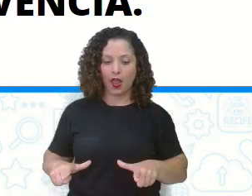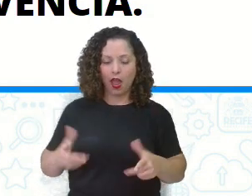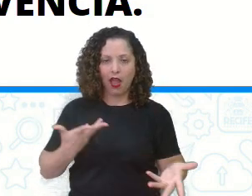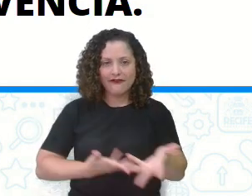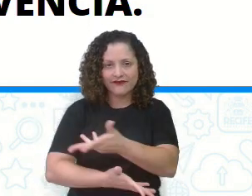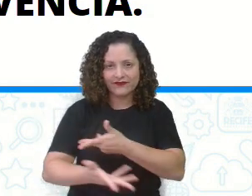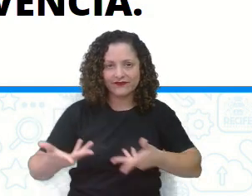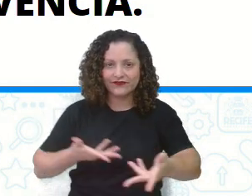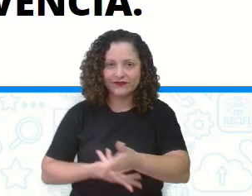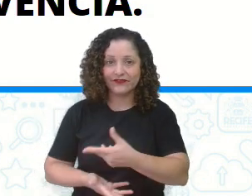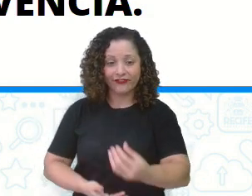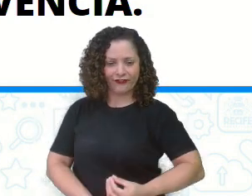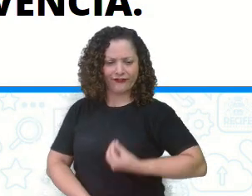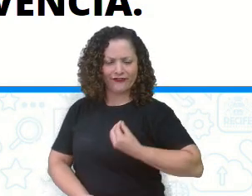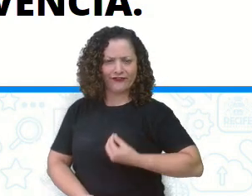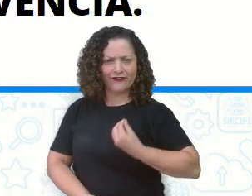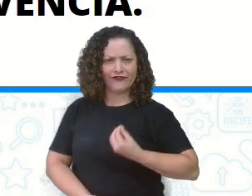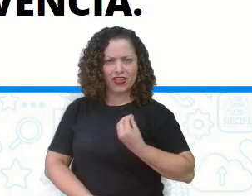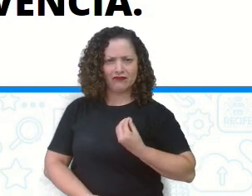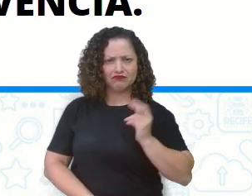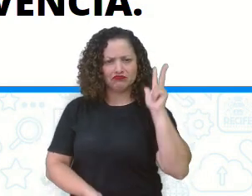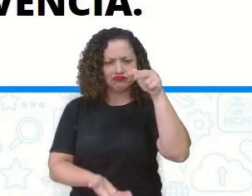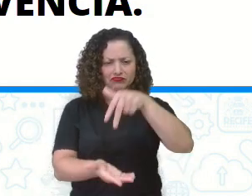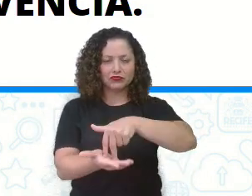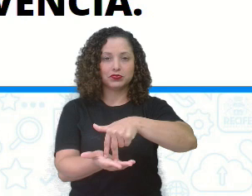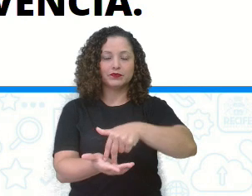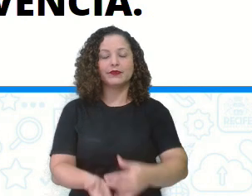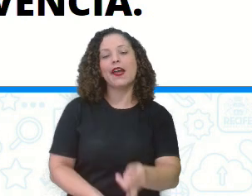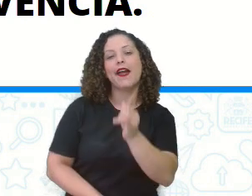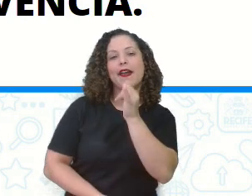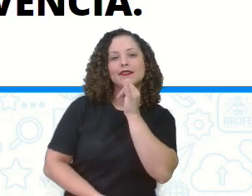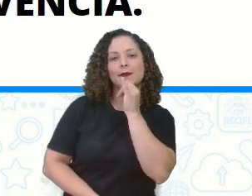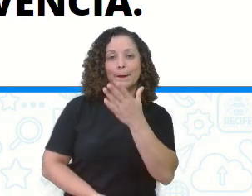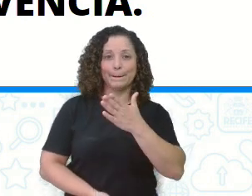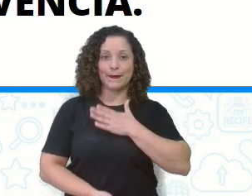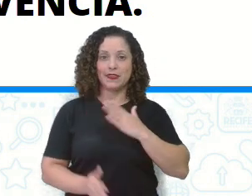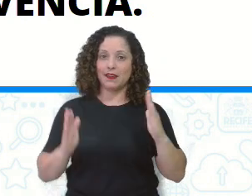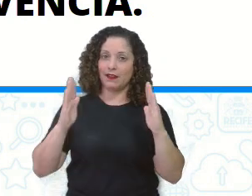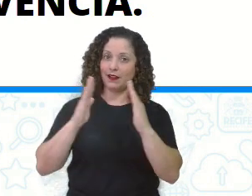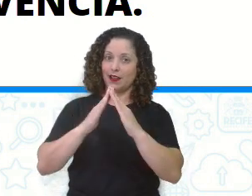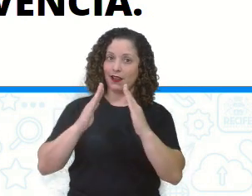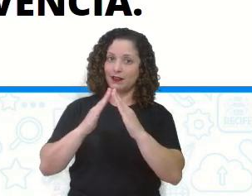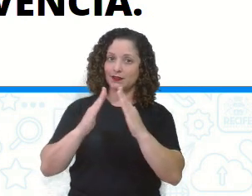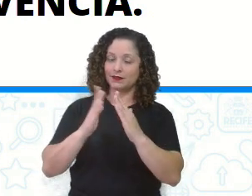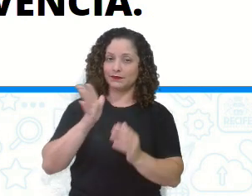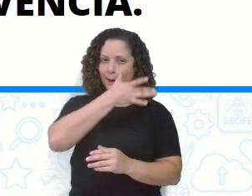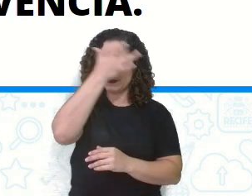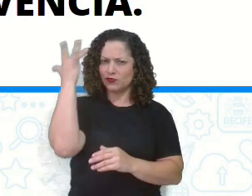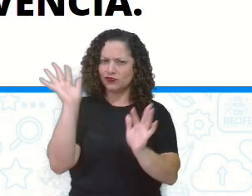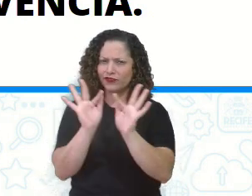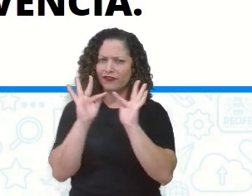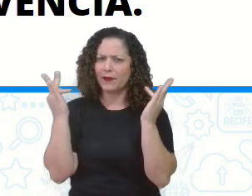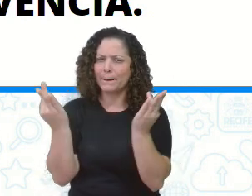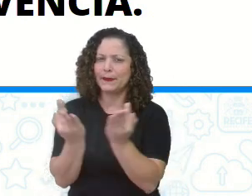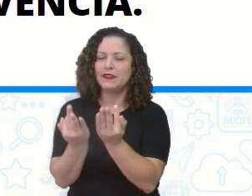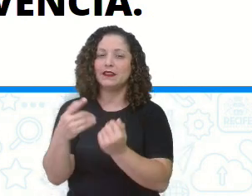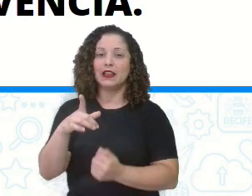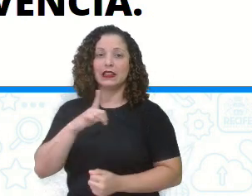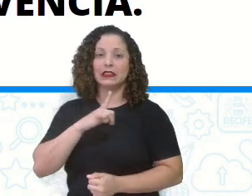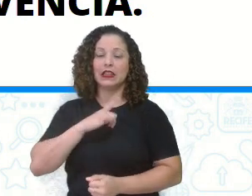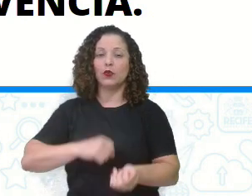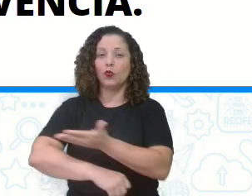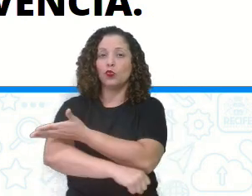com o nosso local de vivência. Por exemplo, na minha casa, as pessoas da minha família têm um